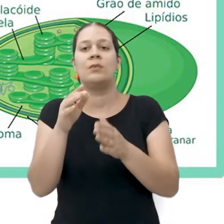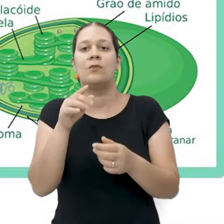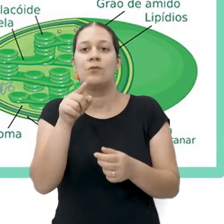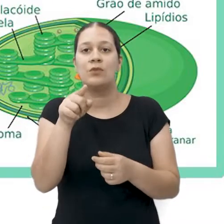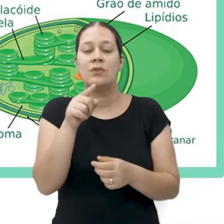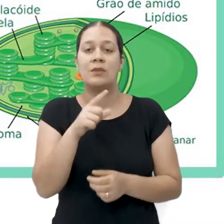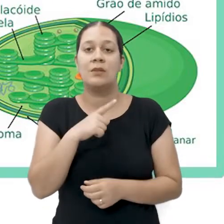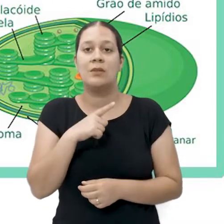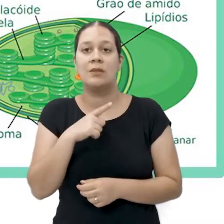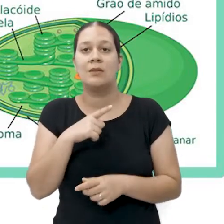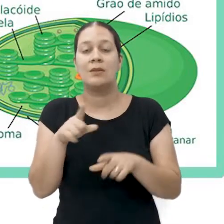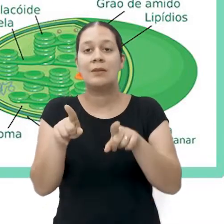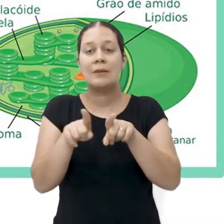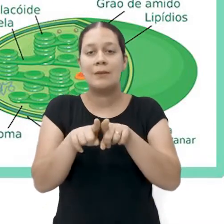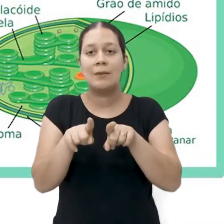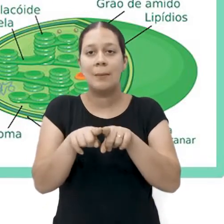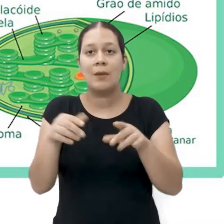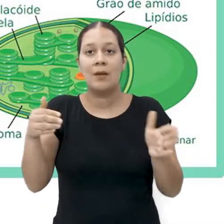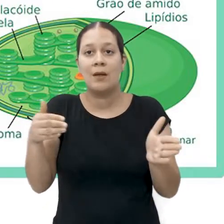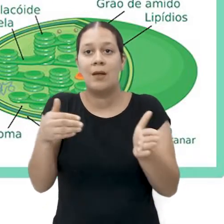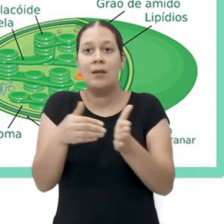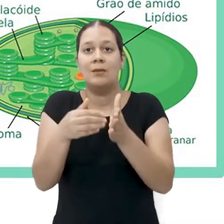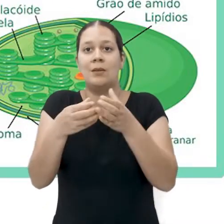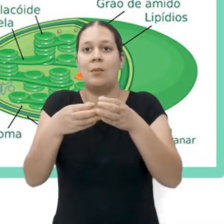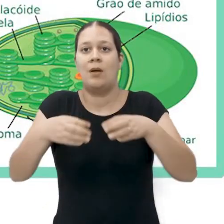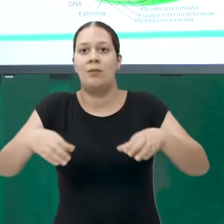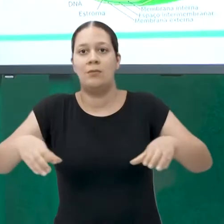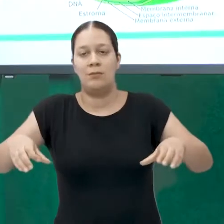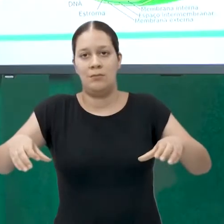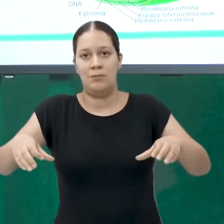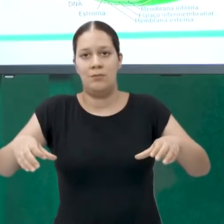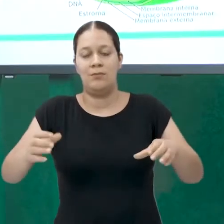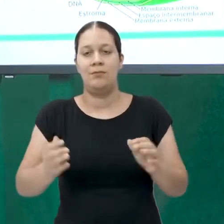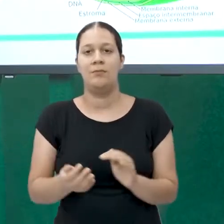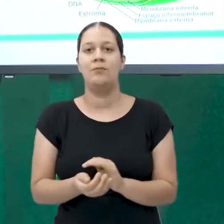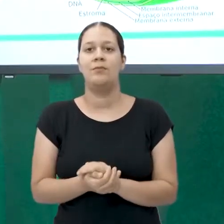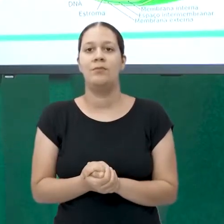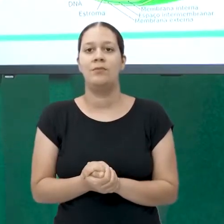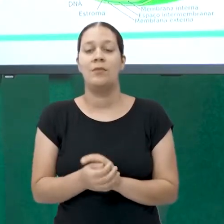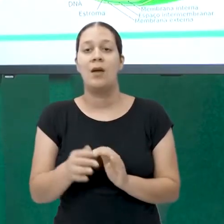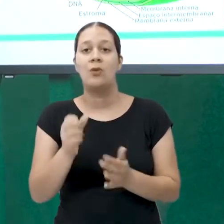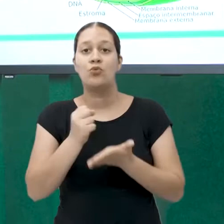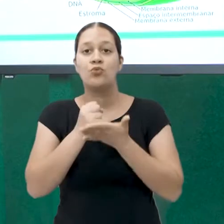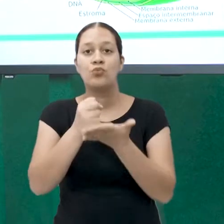entre as estruturas do cloroplasto, você vai ter também enzimas que vão atuar, por exemplo,